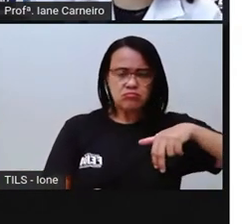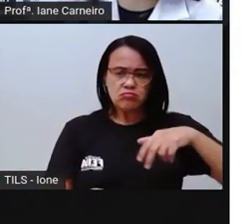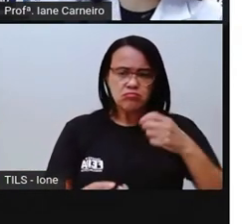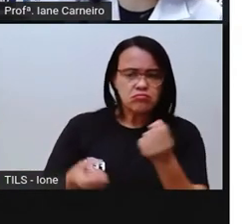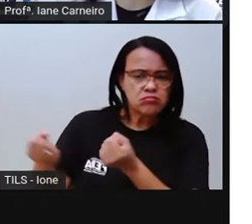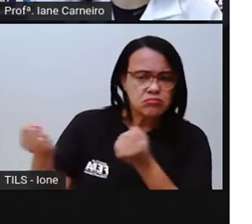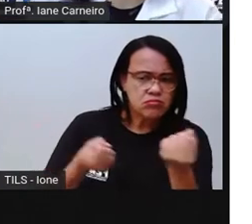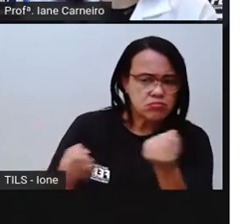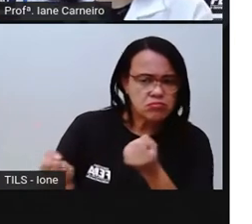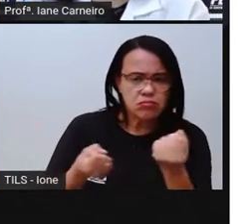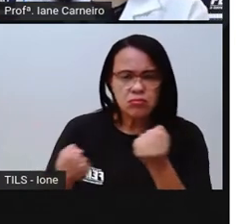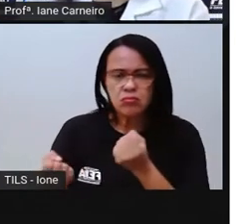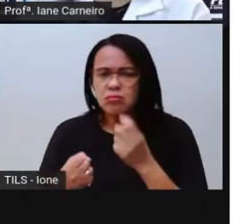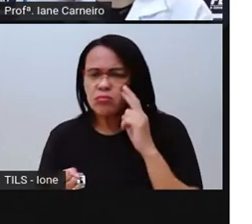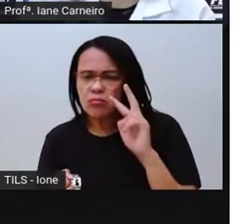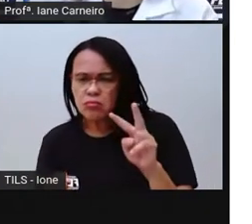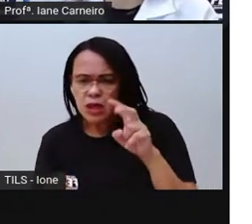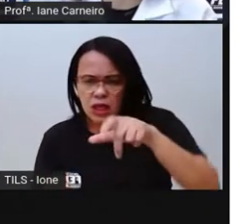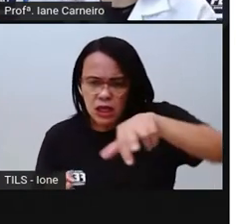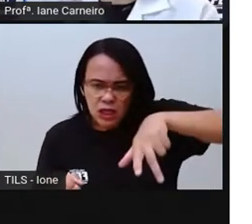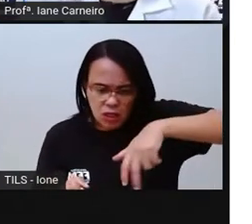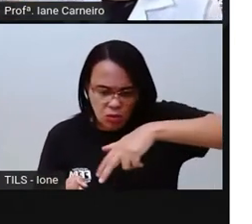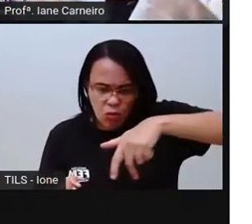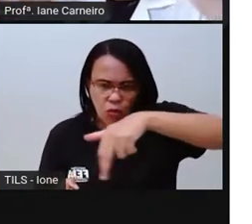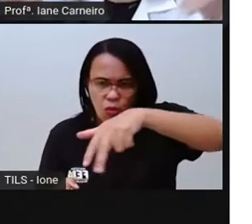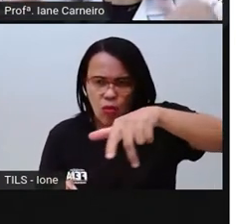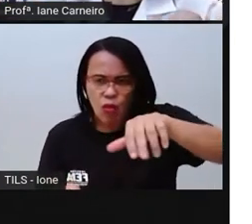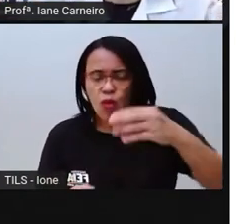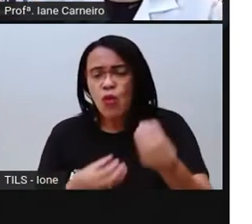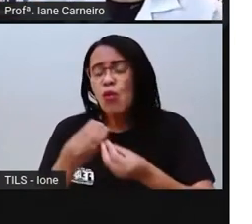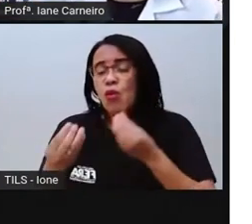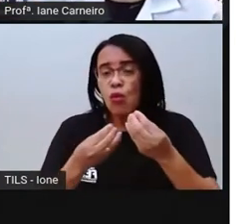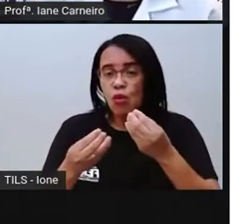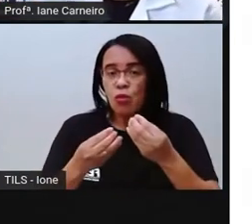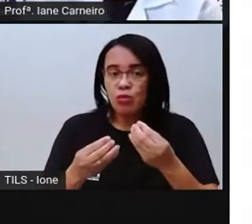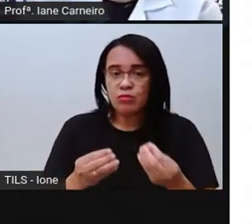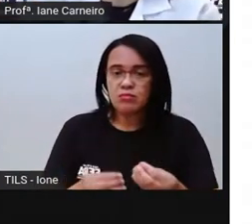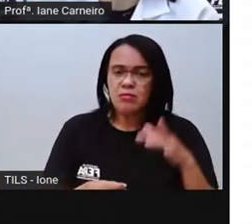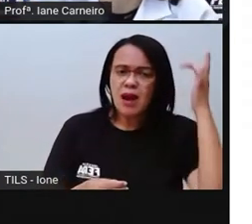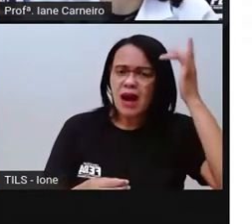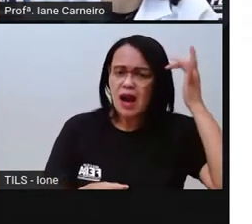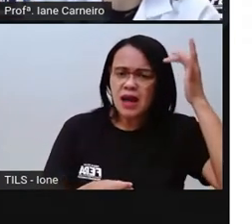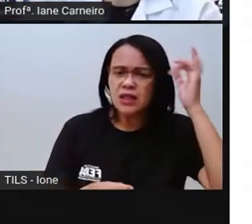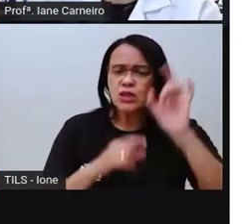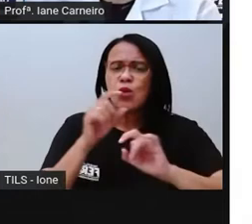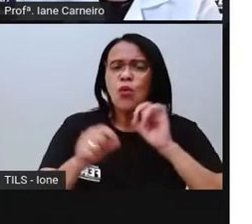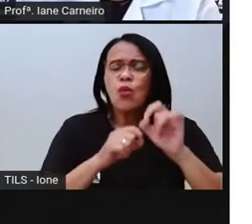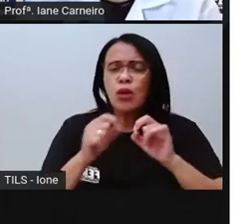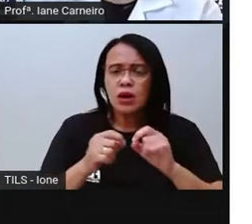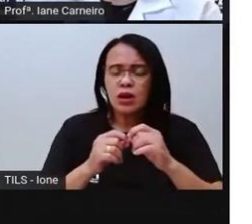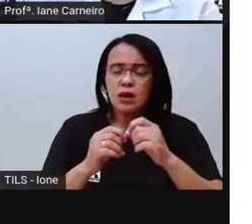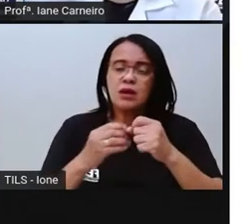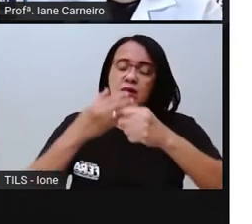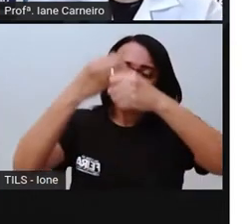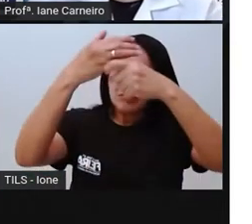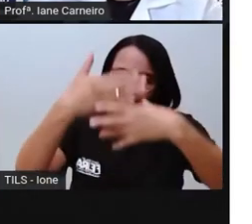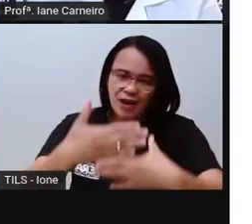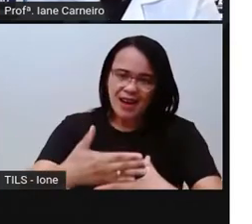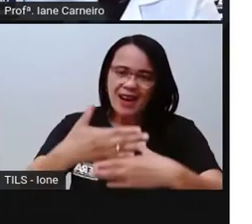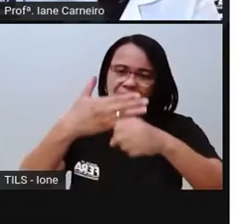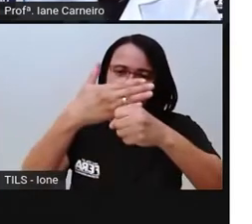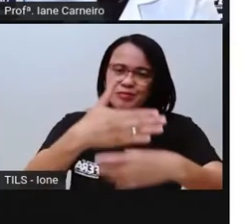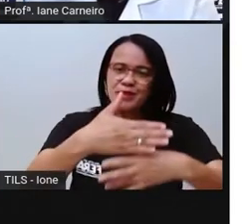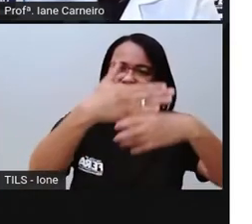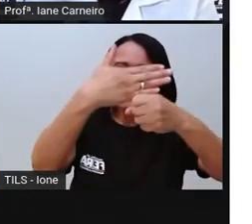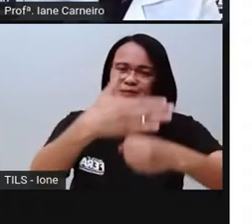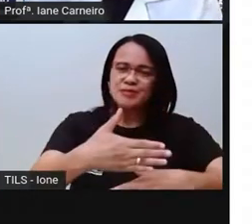procurando alguma coisa? O que é que vocês acham? Coloquem aí nos comentários. O que é que você acha que esse menino está fazendo aí no